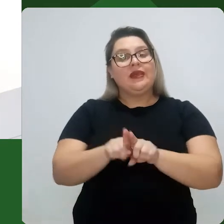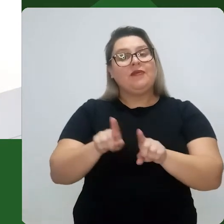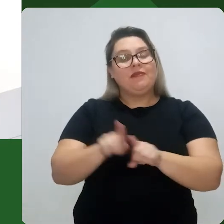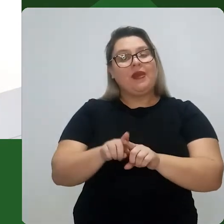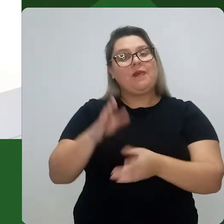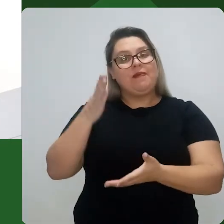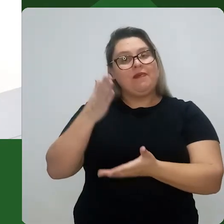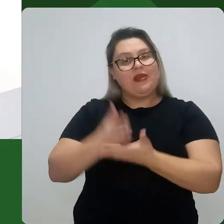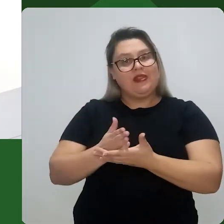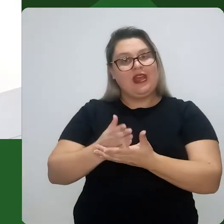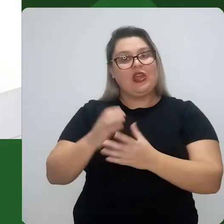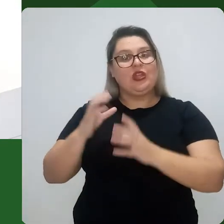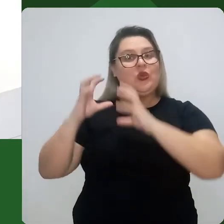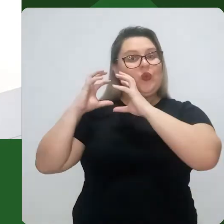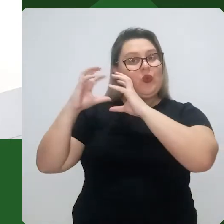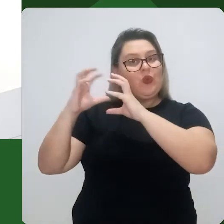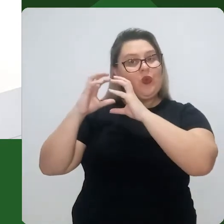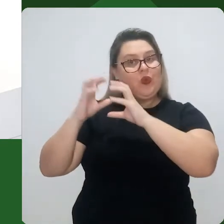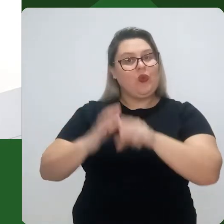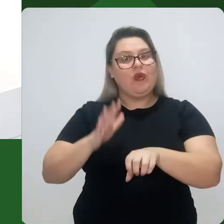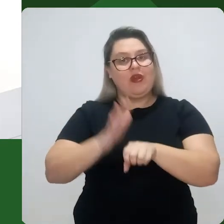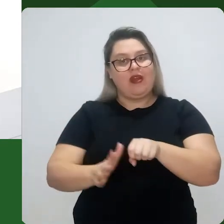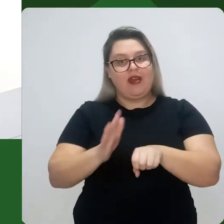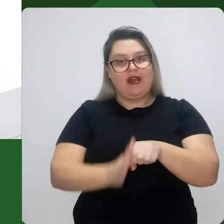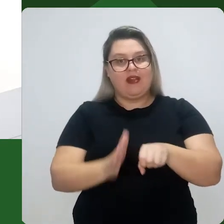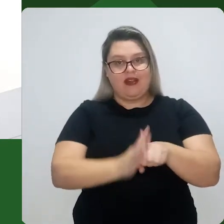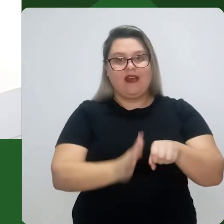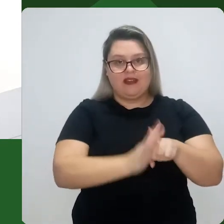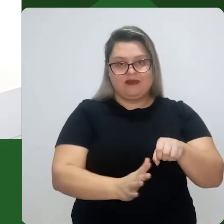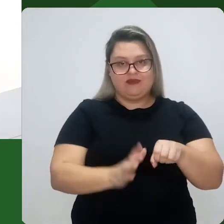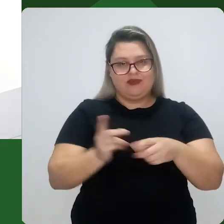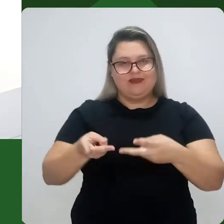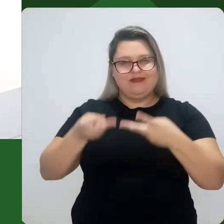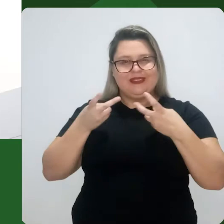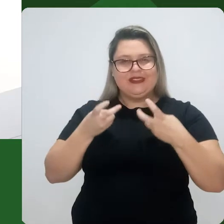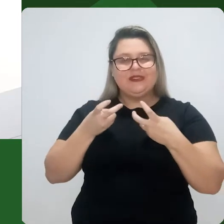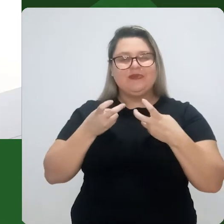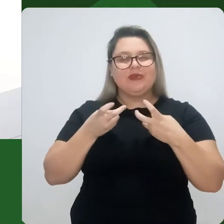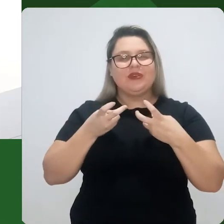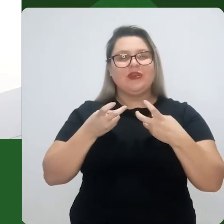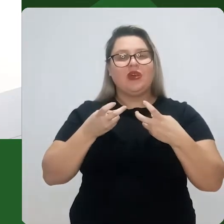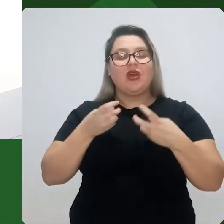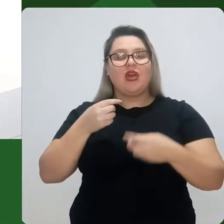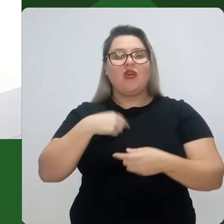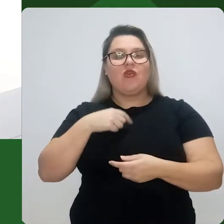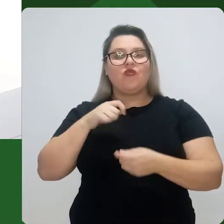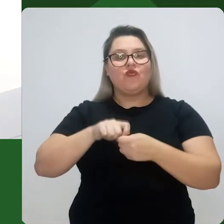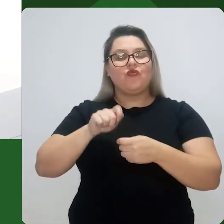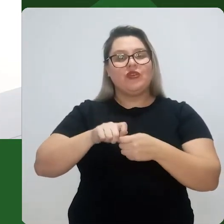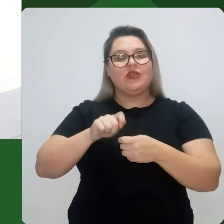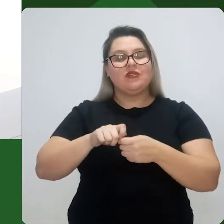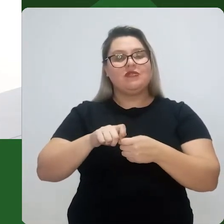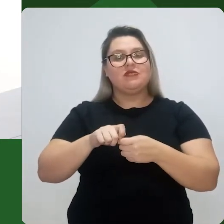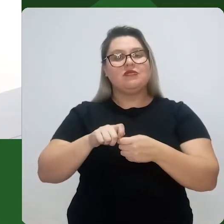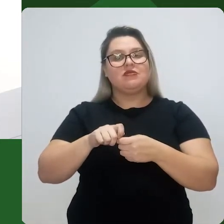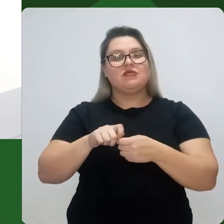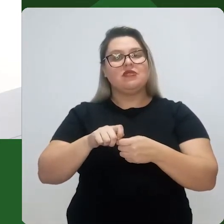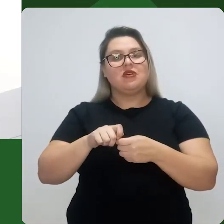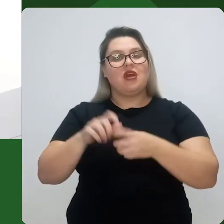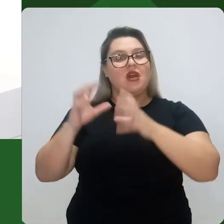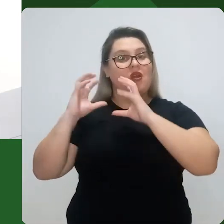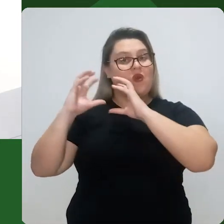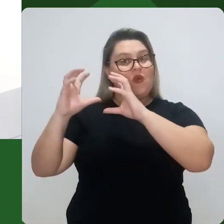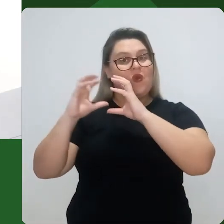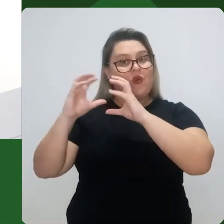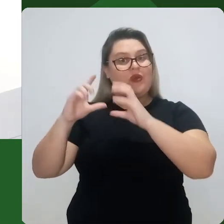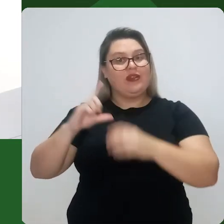metade da quantidade do coco já ralado. Se vocês perceberem, eu deixei a casca